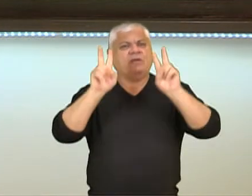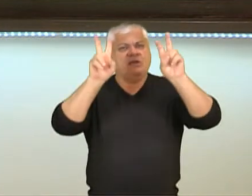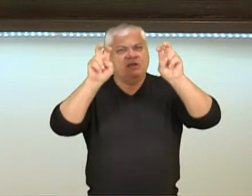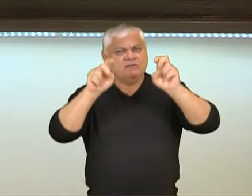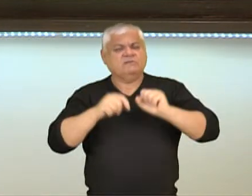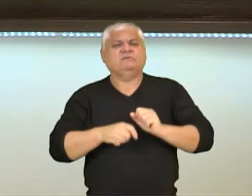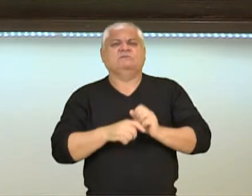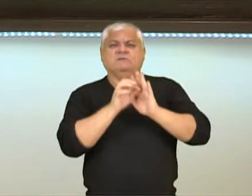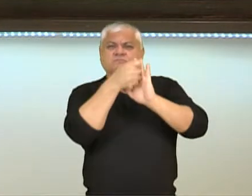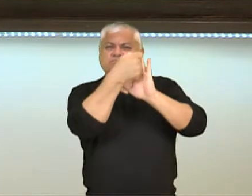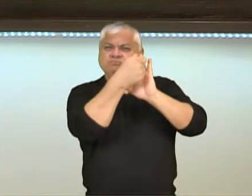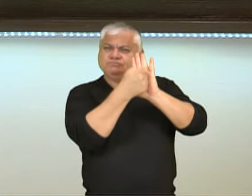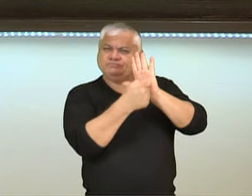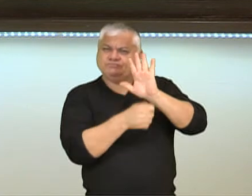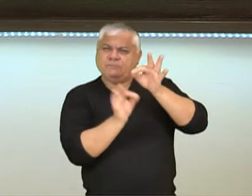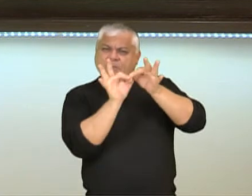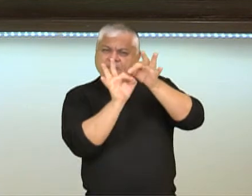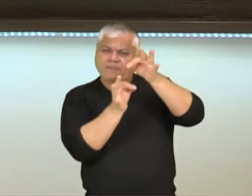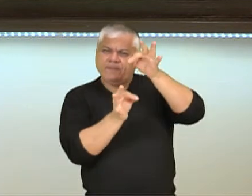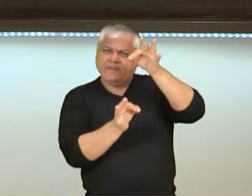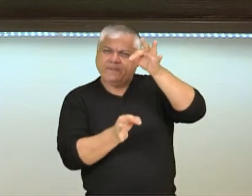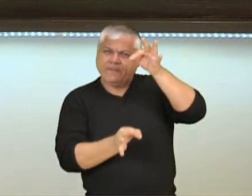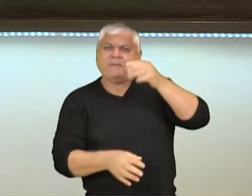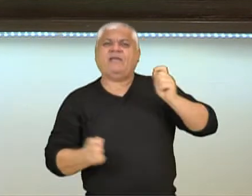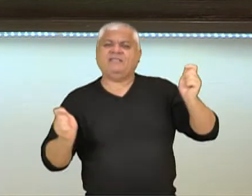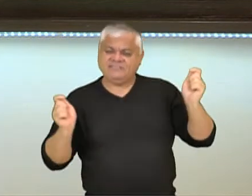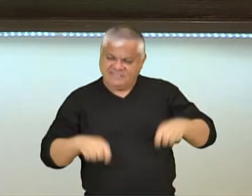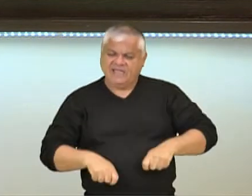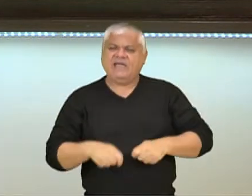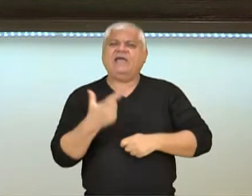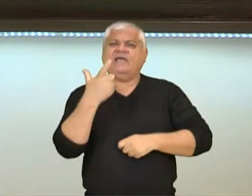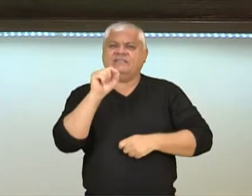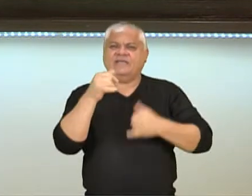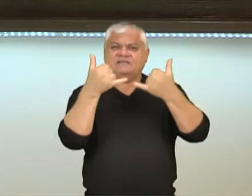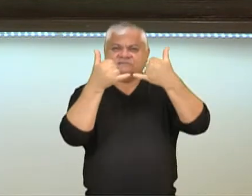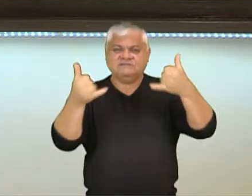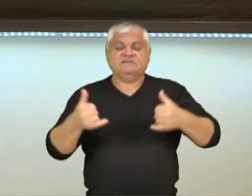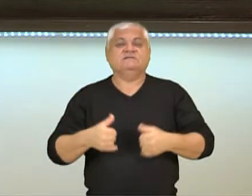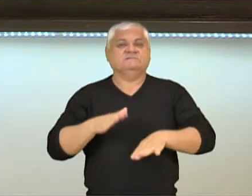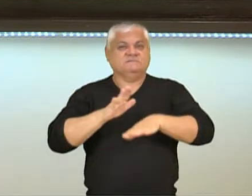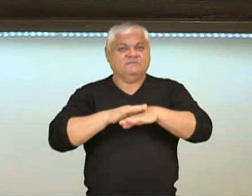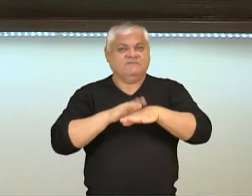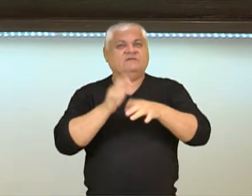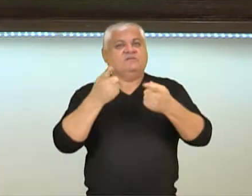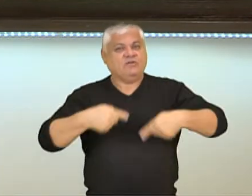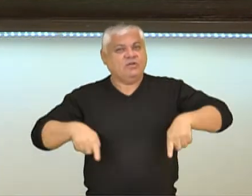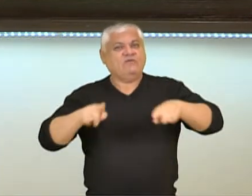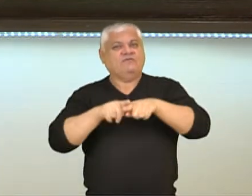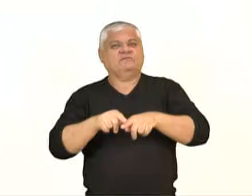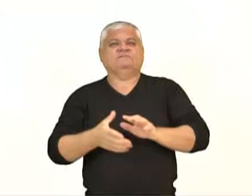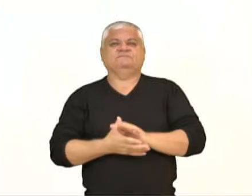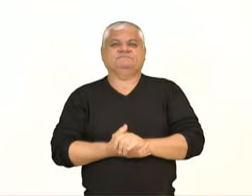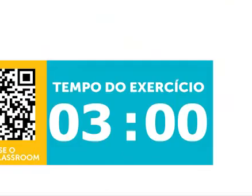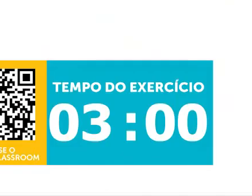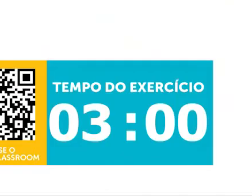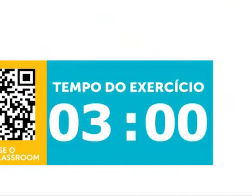até esticar, alongar essa resposta em até 10 linhas. Façam aí, eu já volto com vocês.